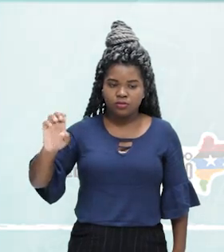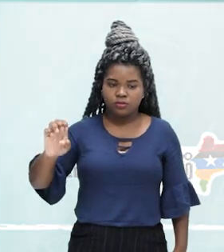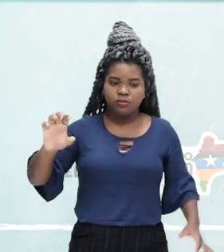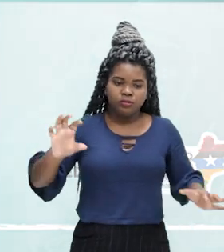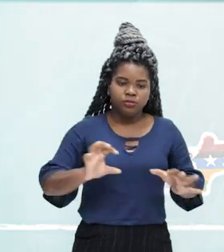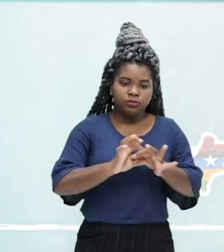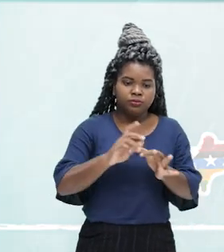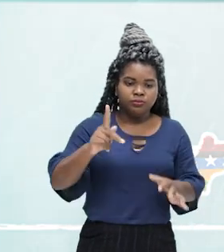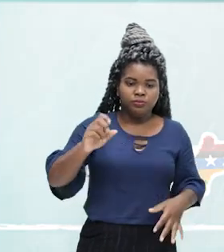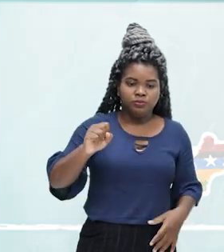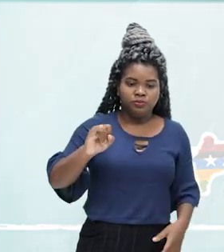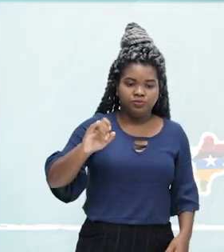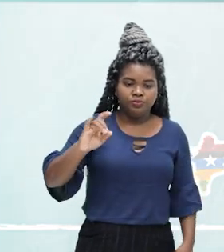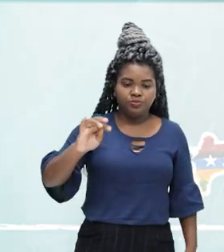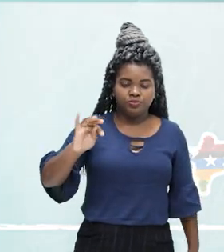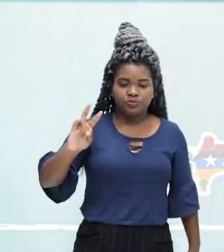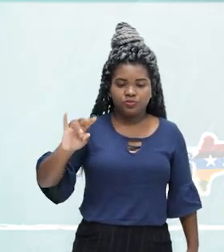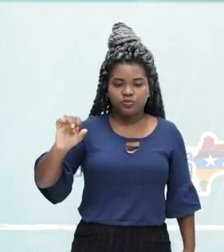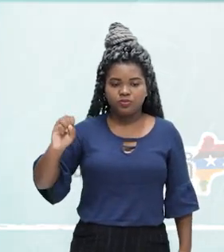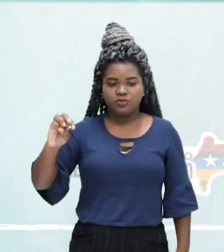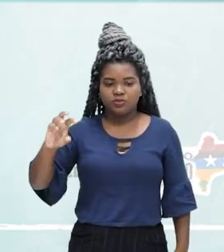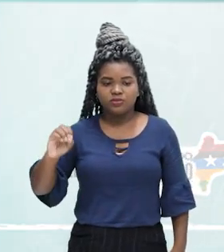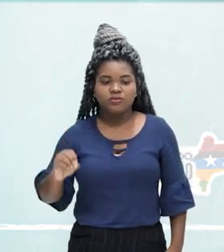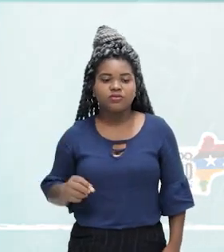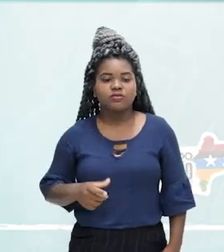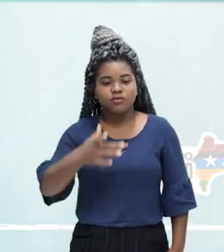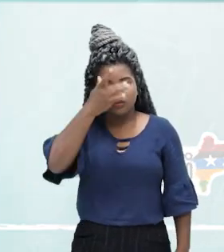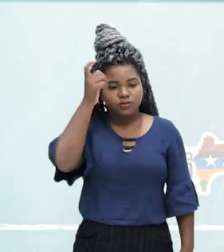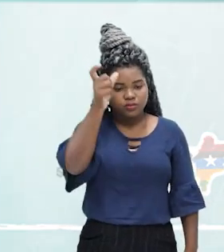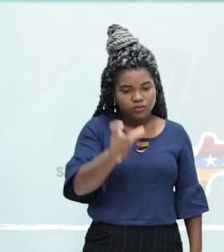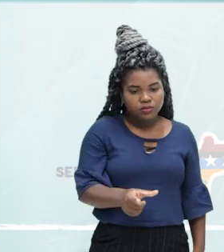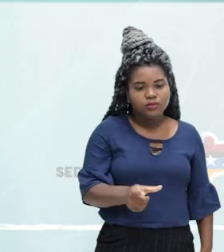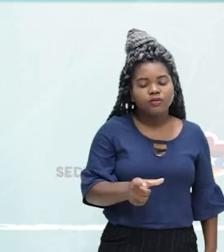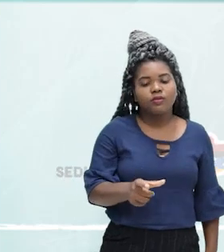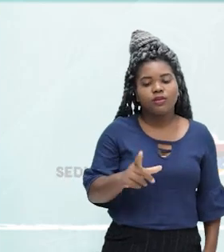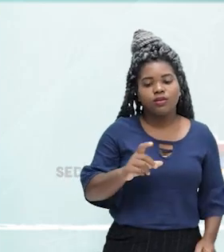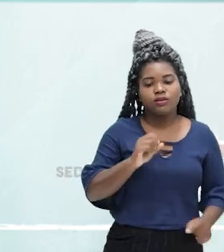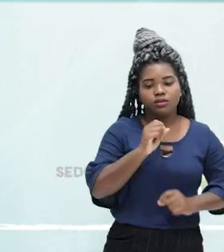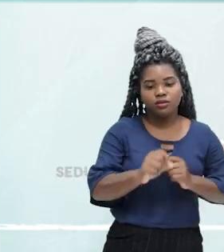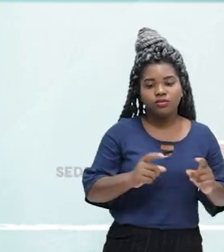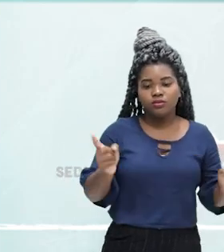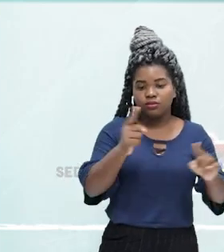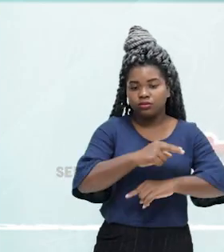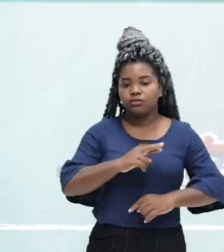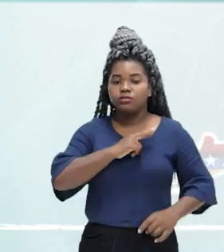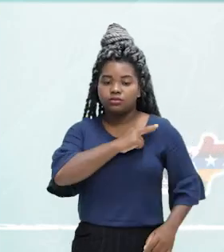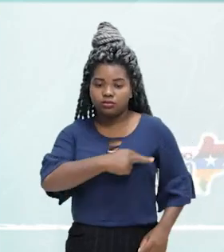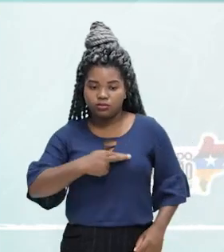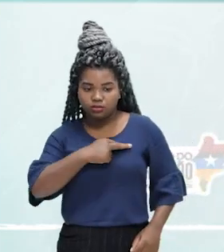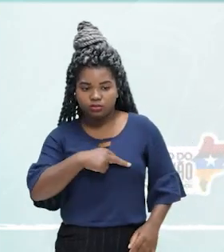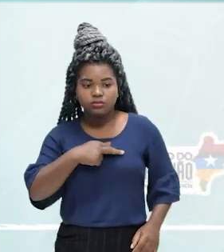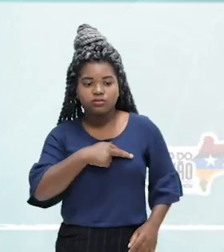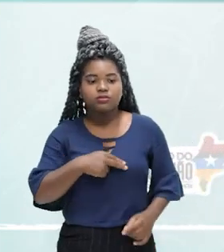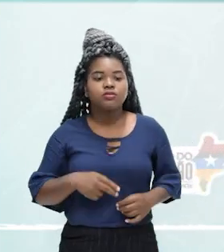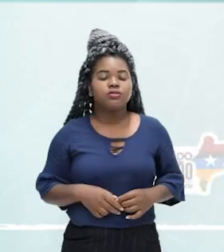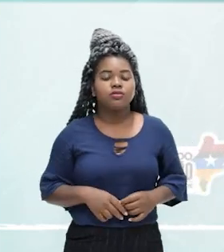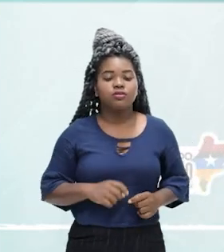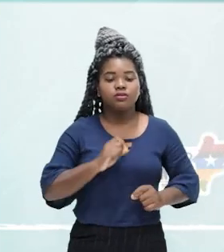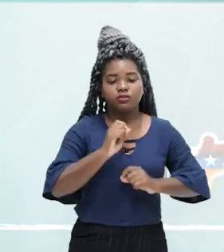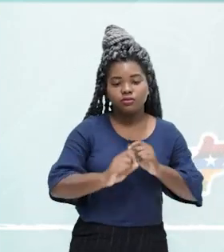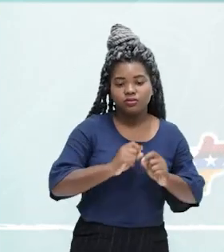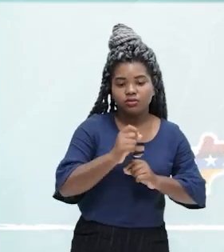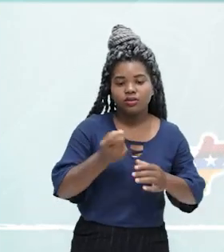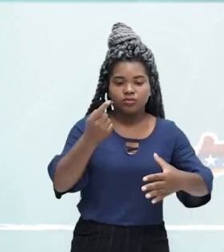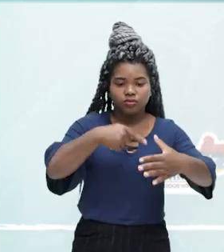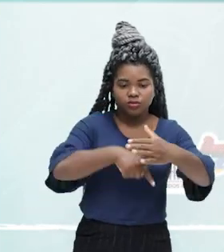personagens esféricas, olha só. Opõe-se às personagens românticas, pois são imprevisíveis, são dinâmicas